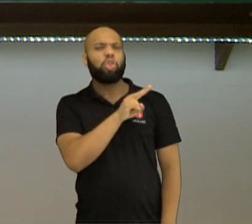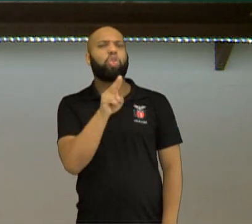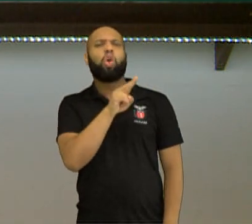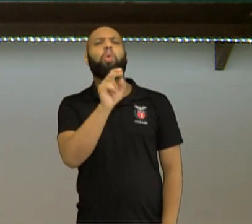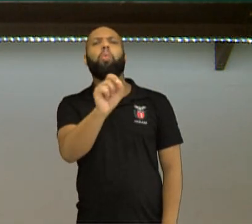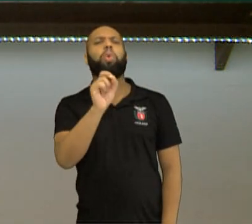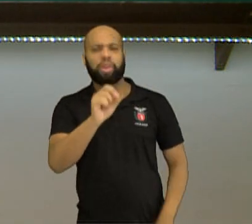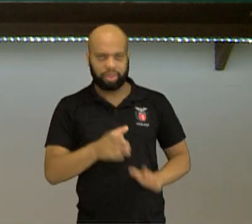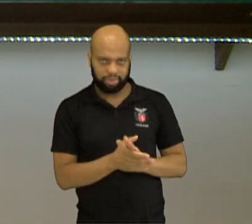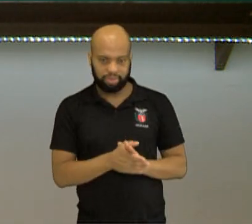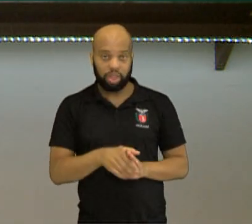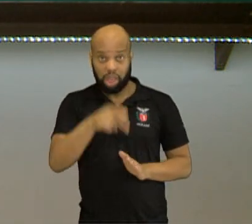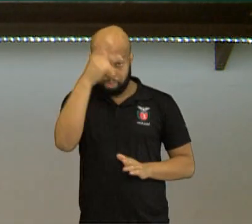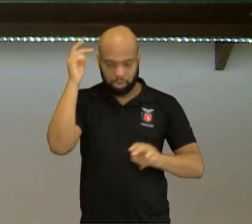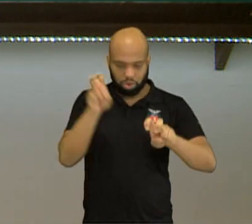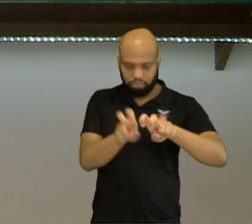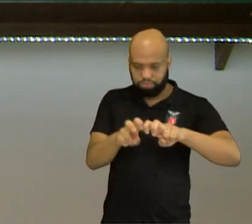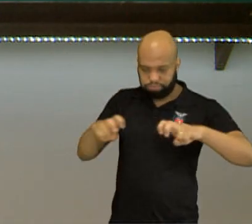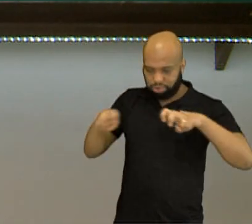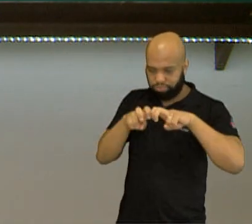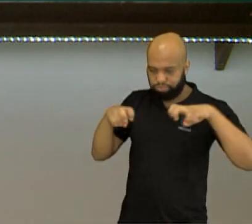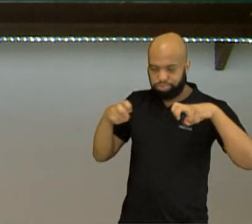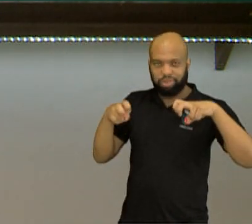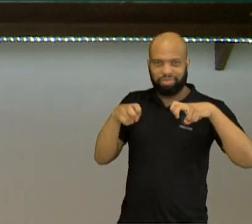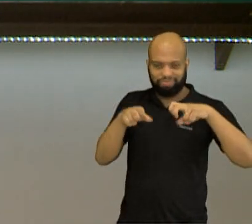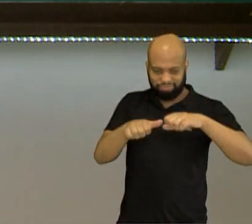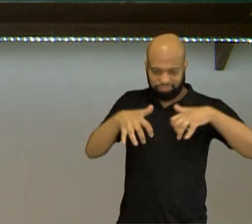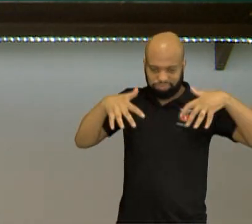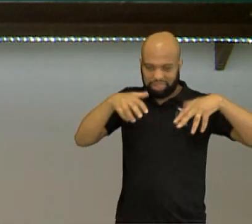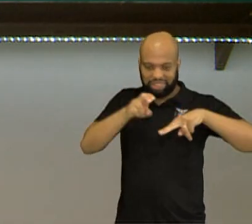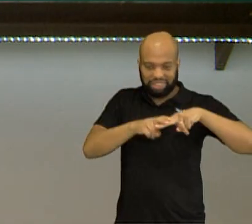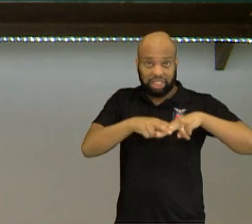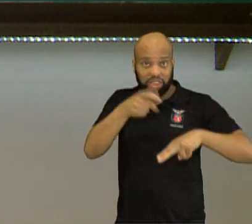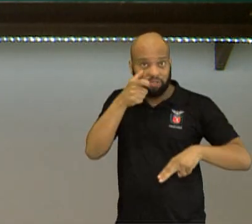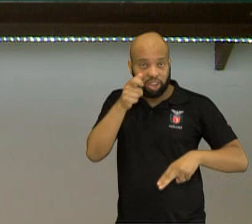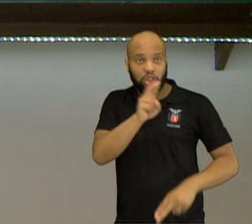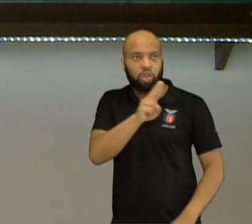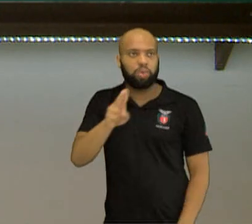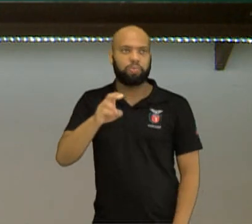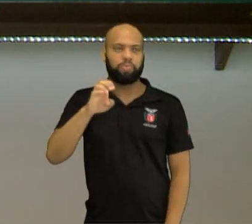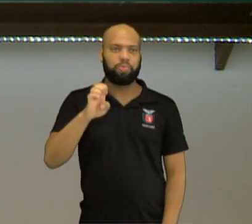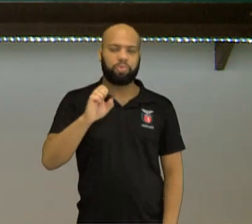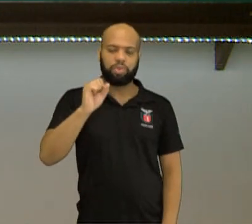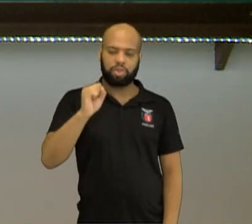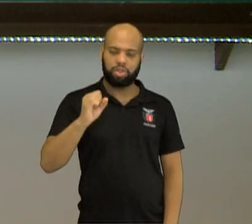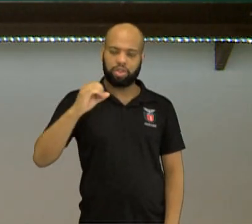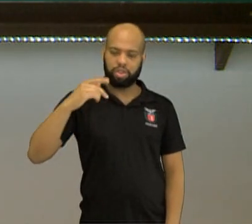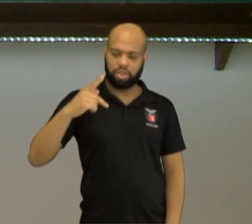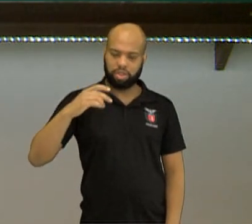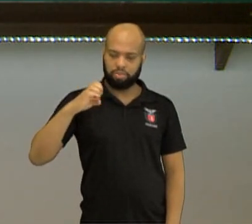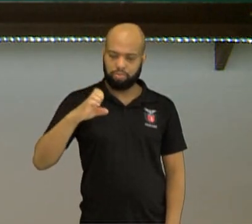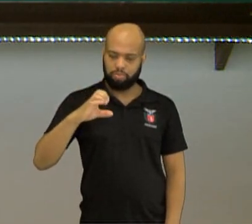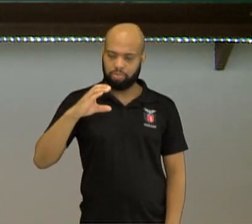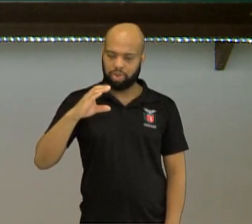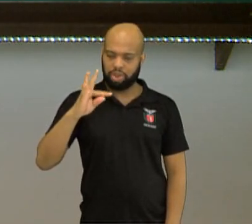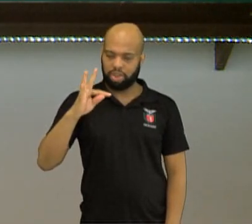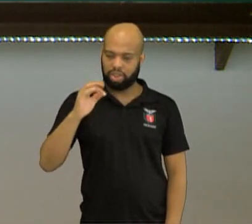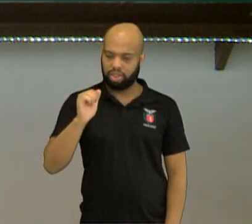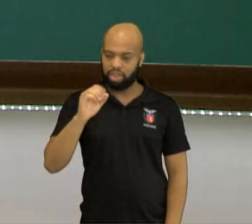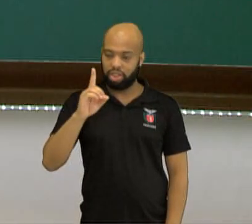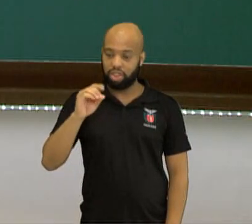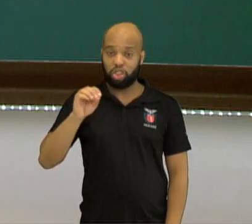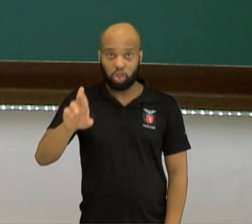chamadas? Elas são os espectadores. Então, o que é um espectador, né?